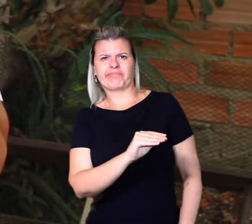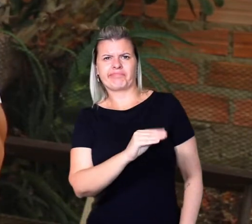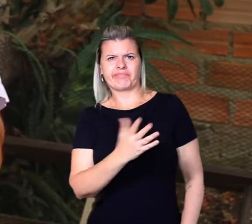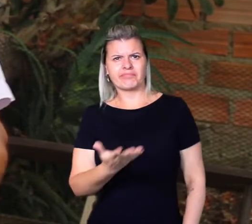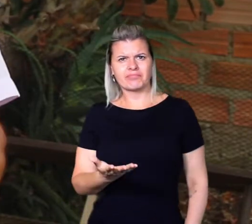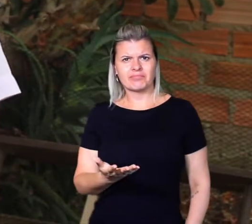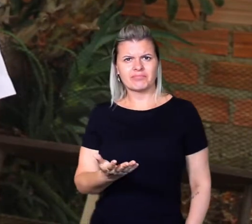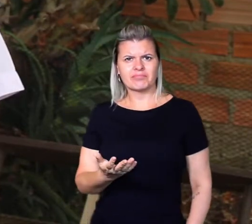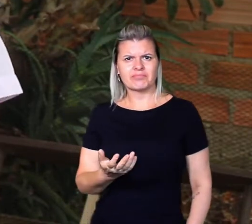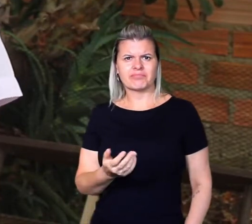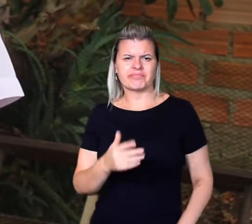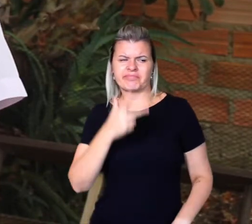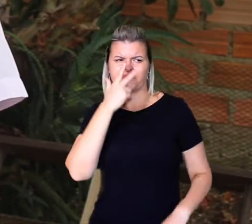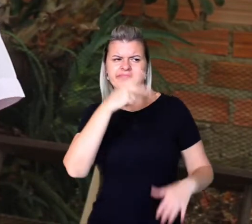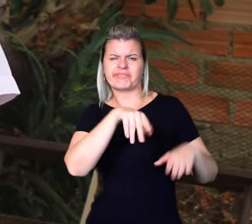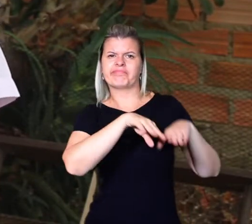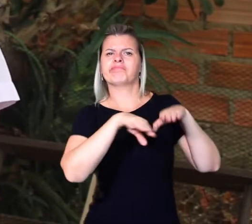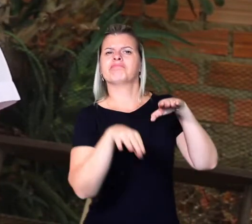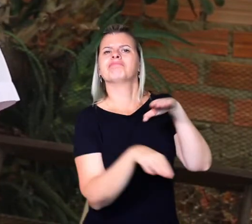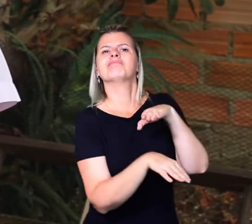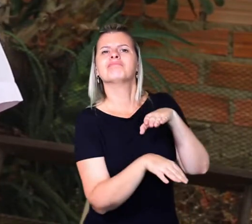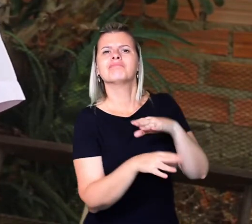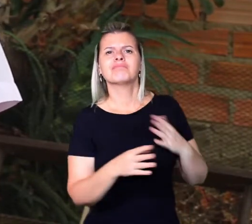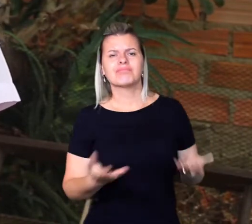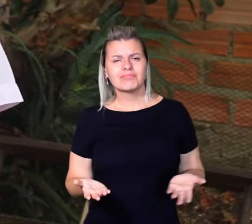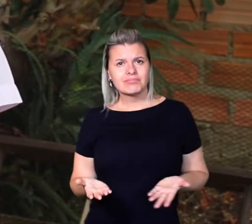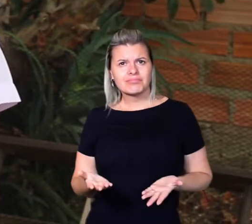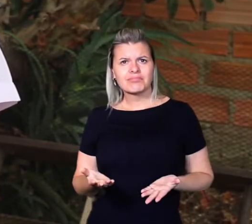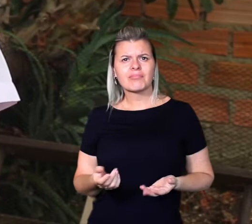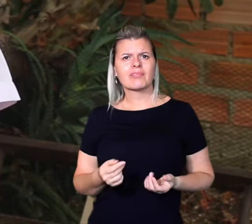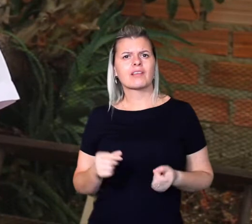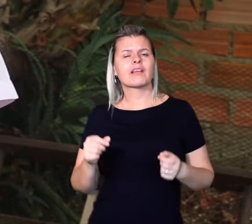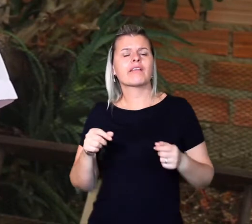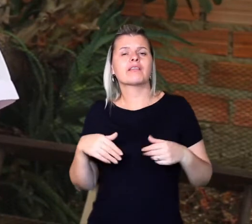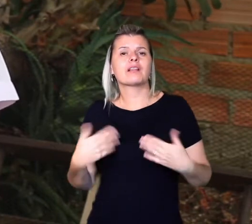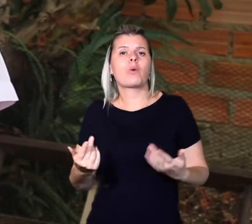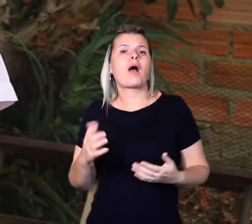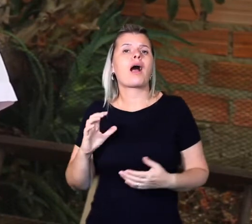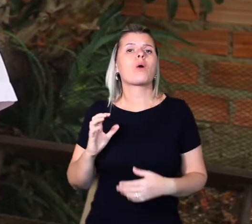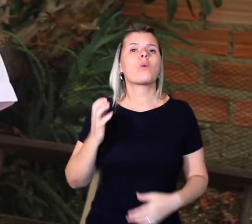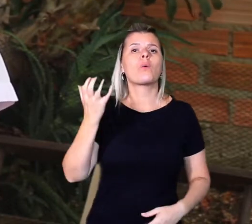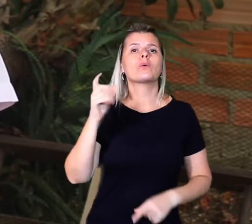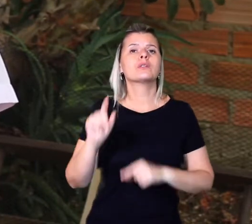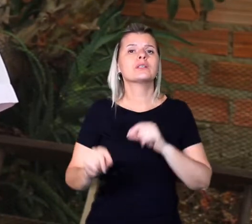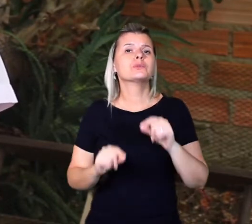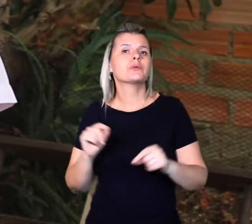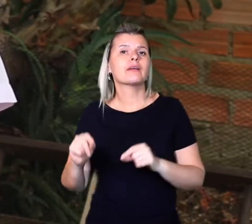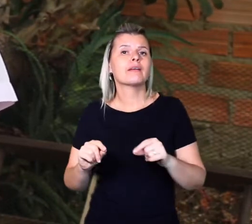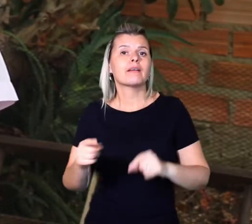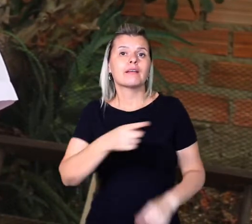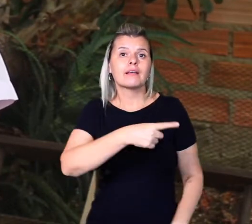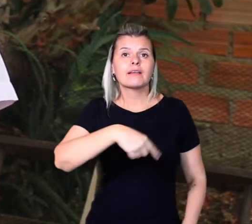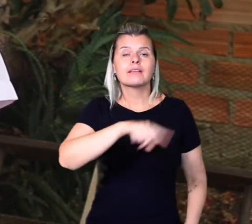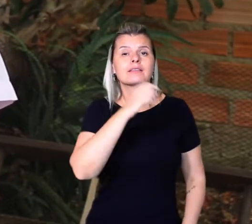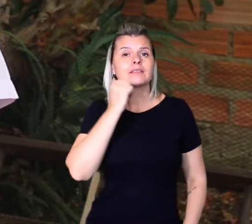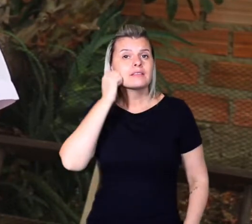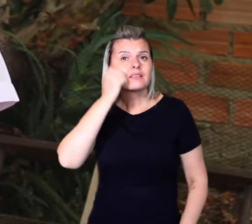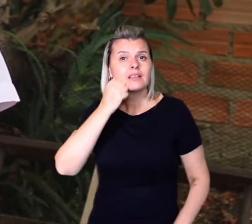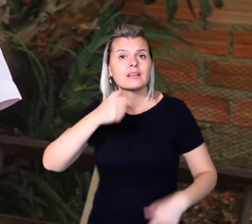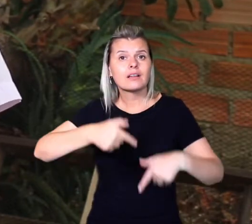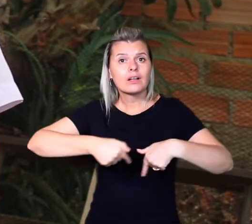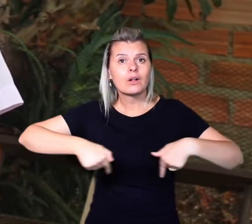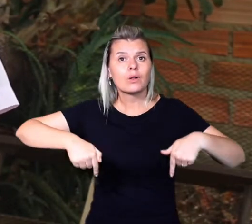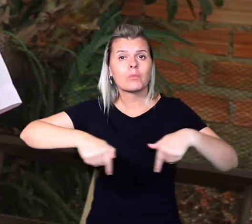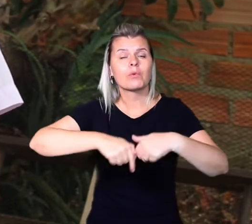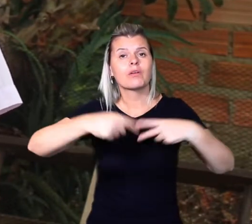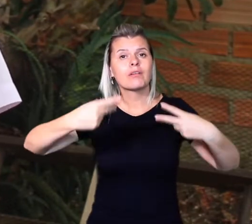folclórica depreciativa, e muitas vezes levando os negros, e do modo geral e os quilombolas também, no Rio Grande do Sul,